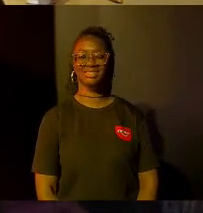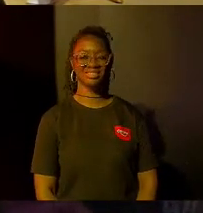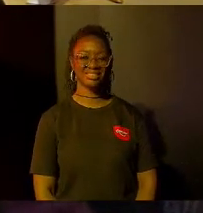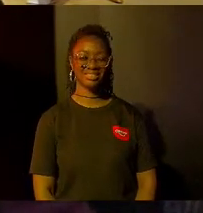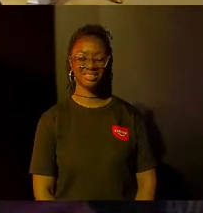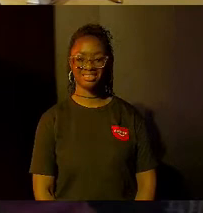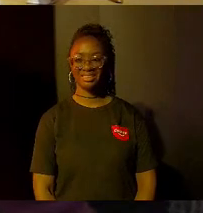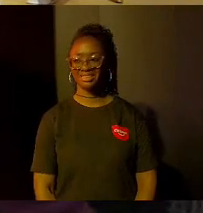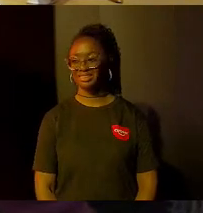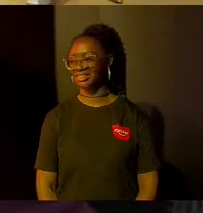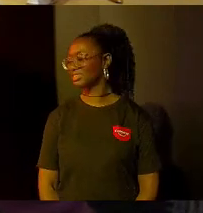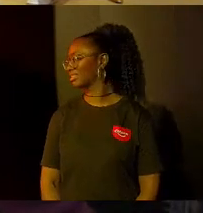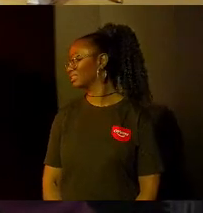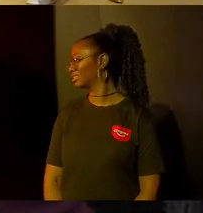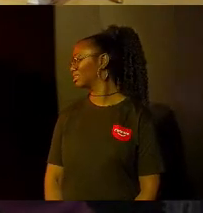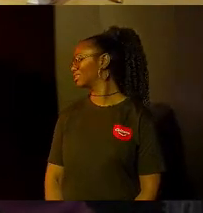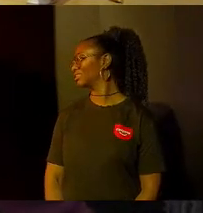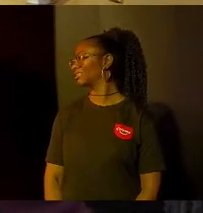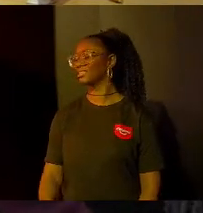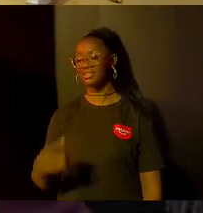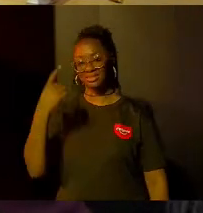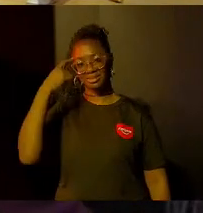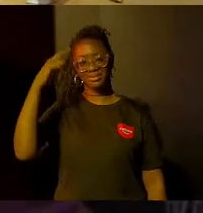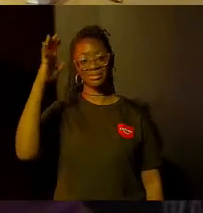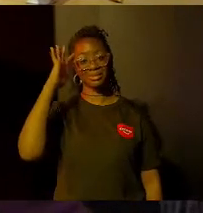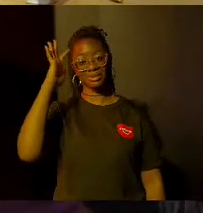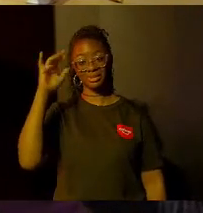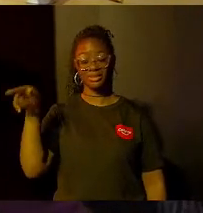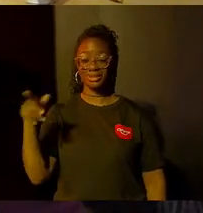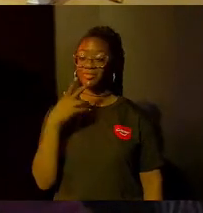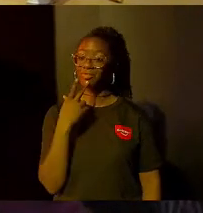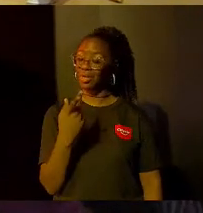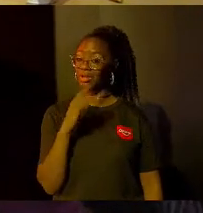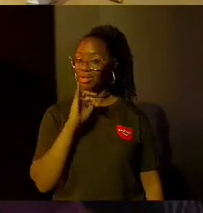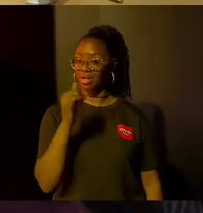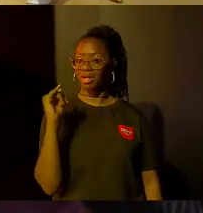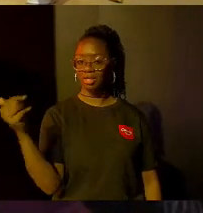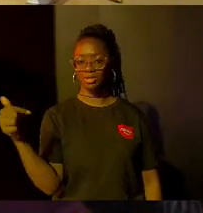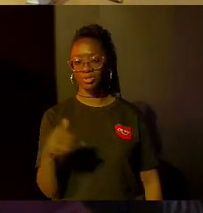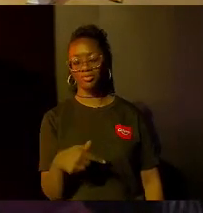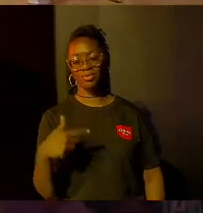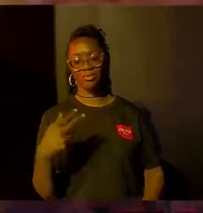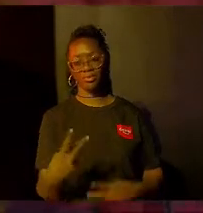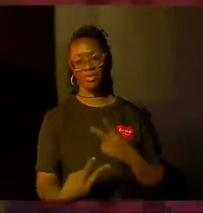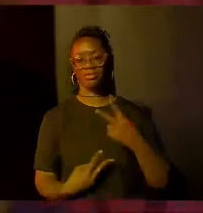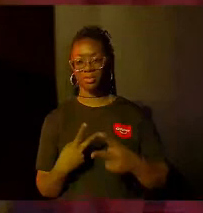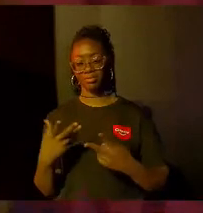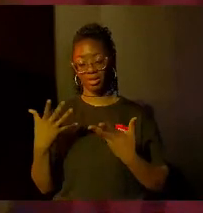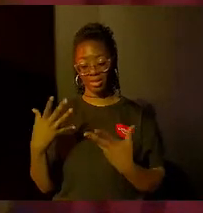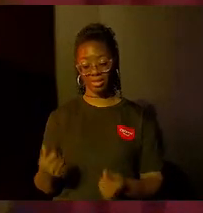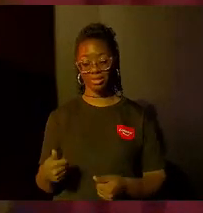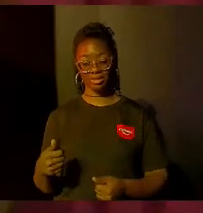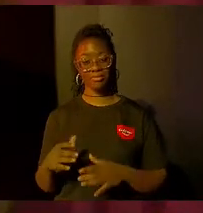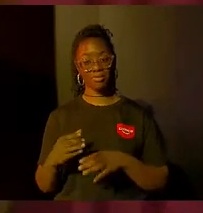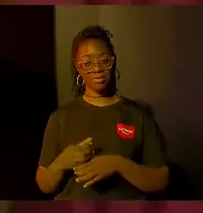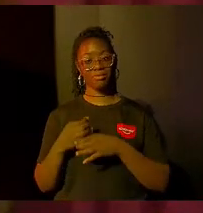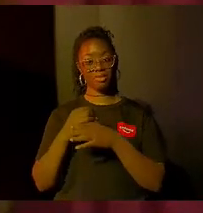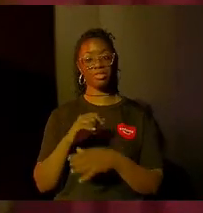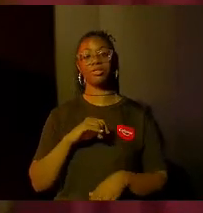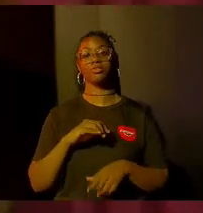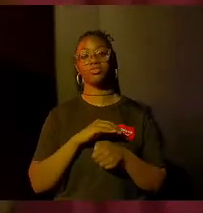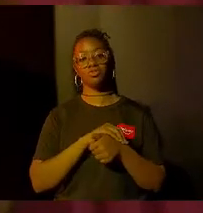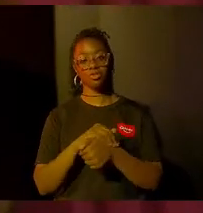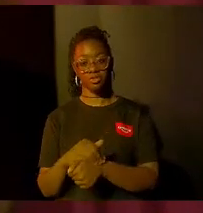Pensei que você fosse contar da vez que você veio a Bienal para receber o jabuti você pegou um ônibus